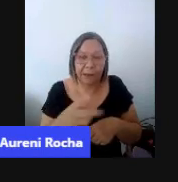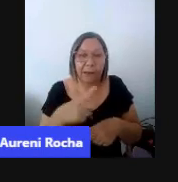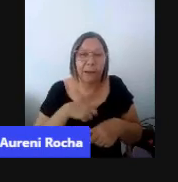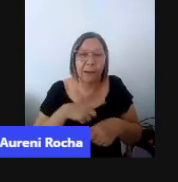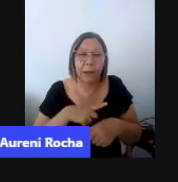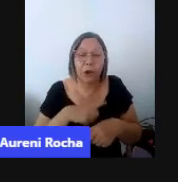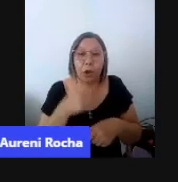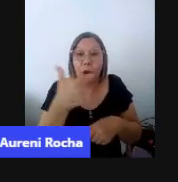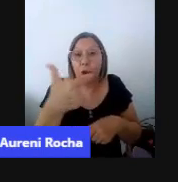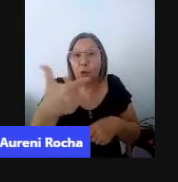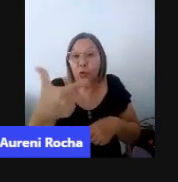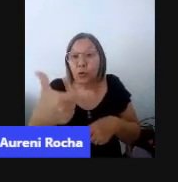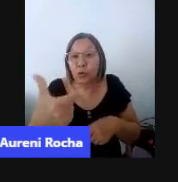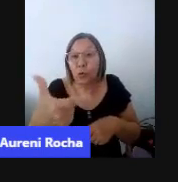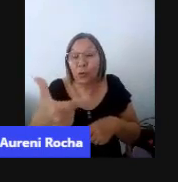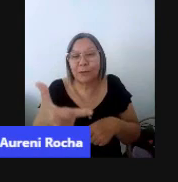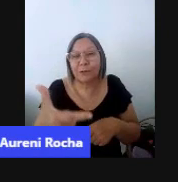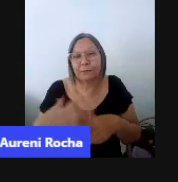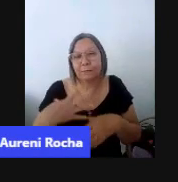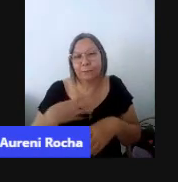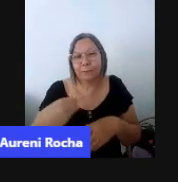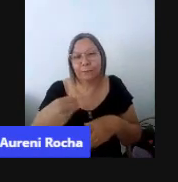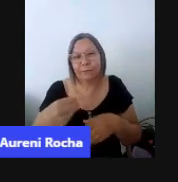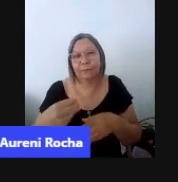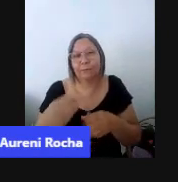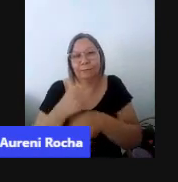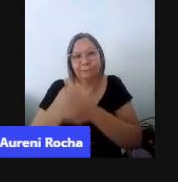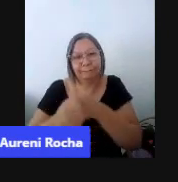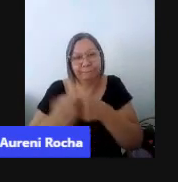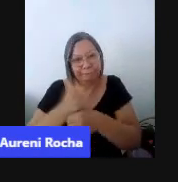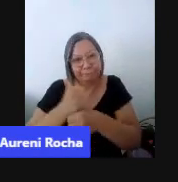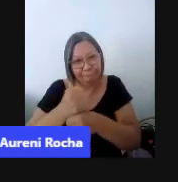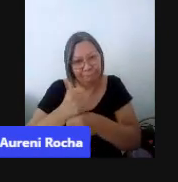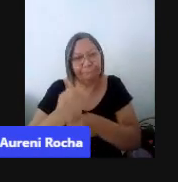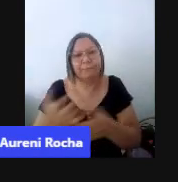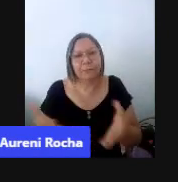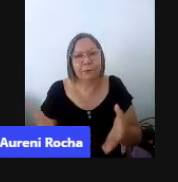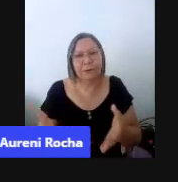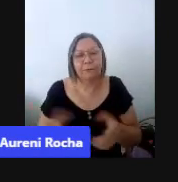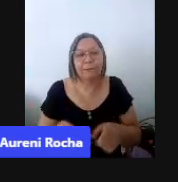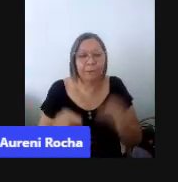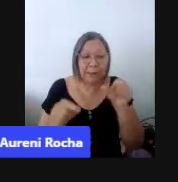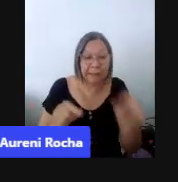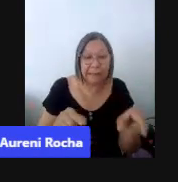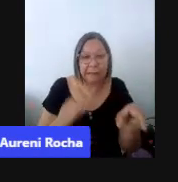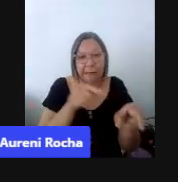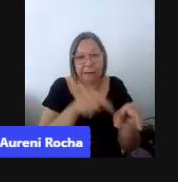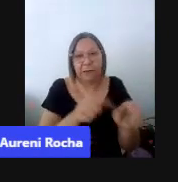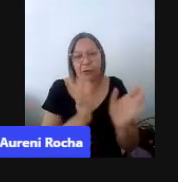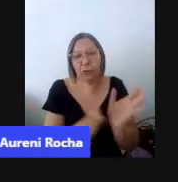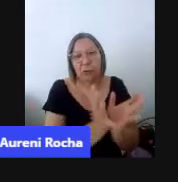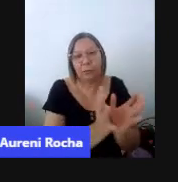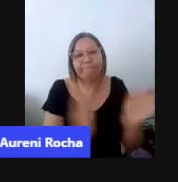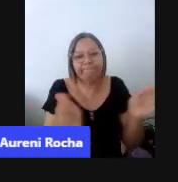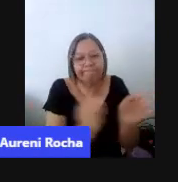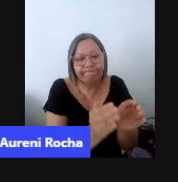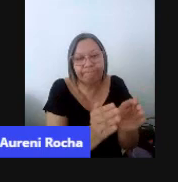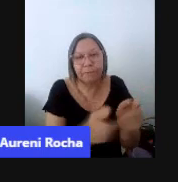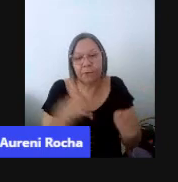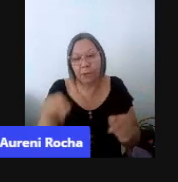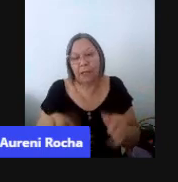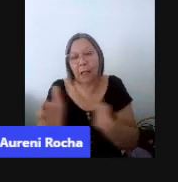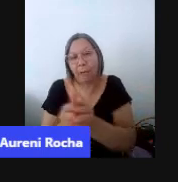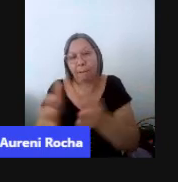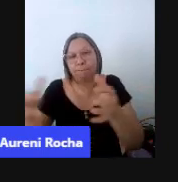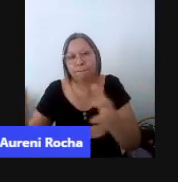de um único indivíduo pode ter um impacto tão forte, né, na população? A caça, perda